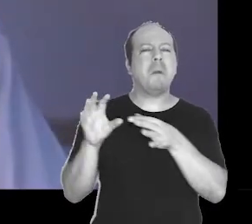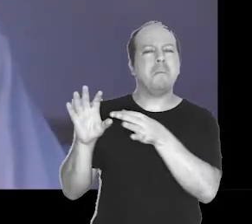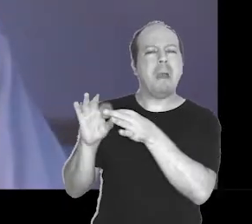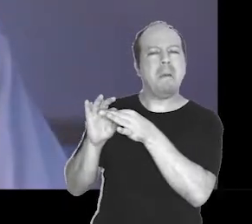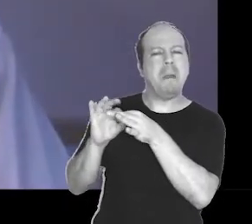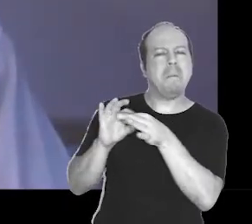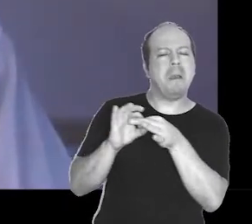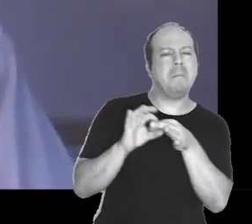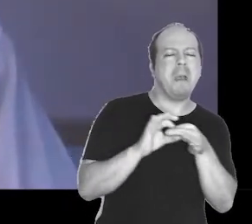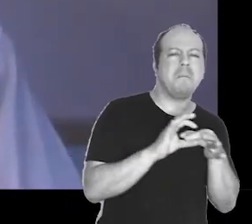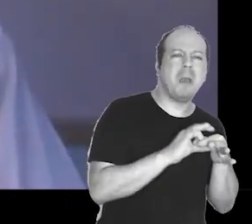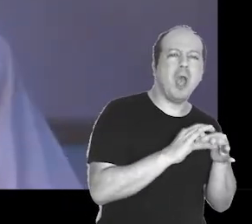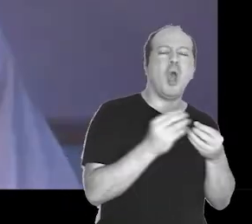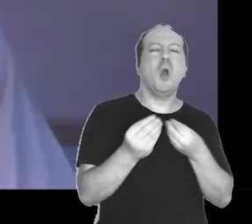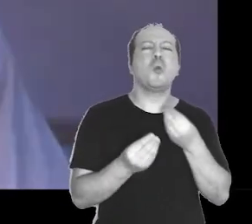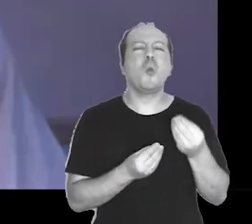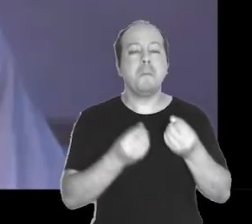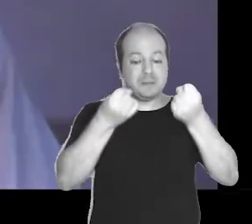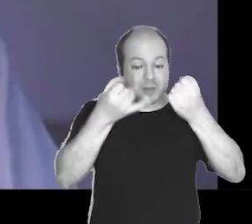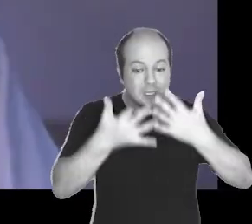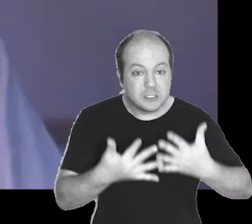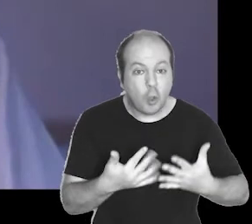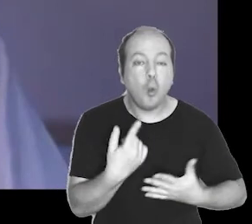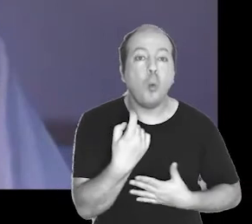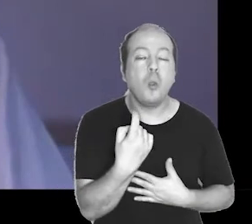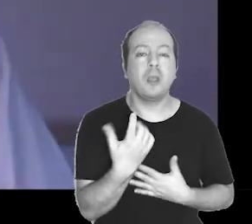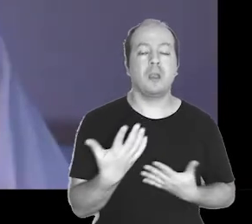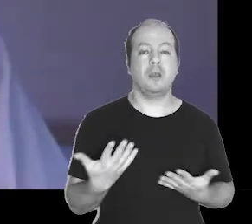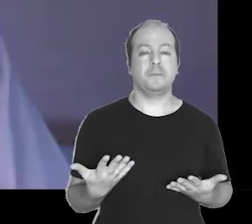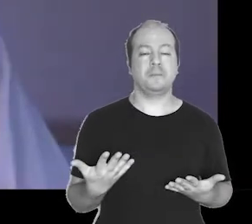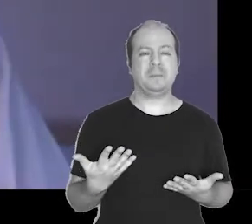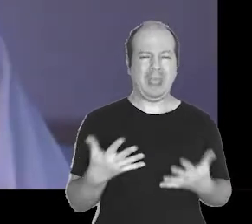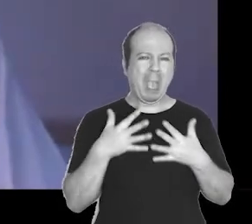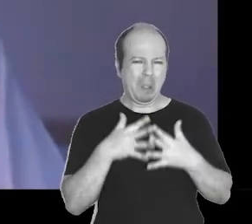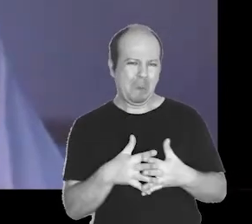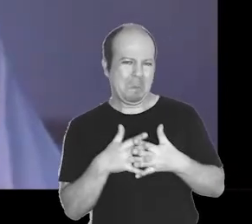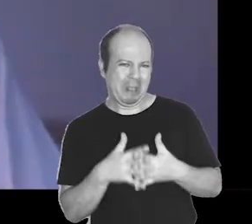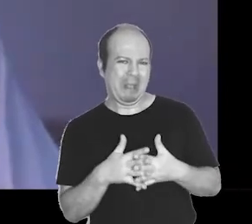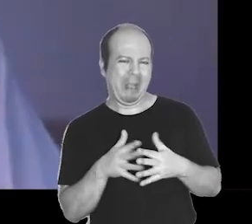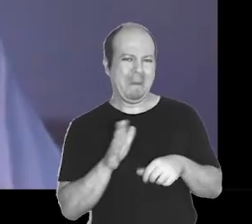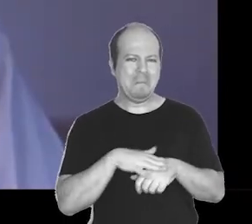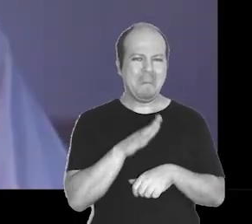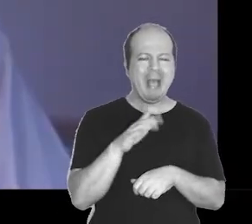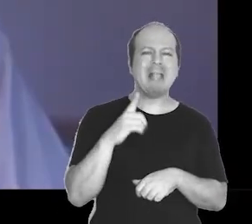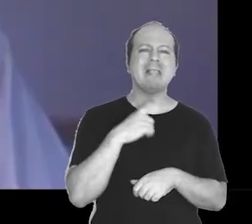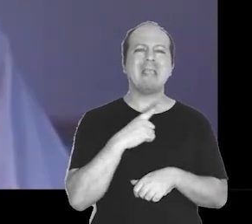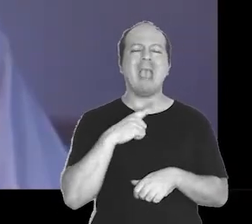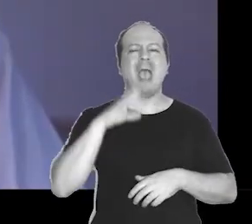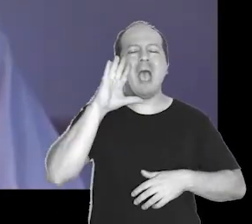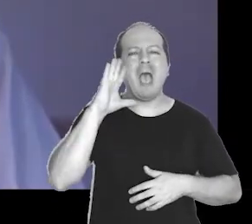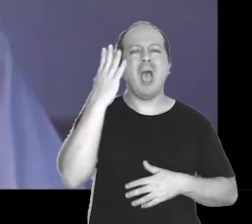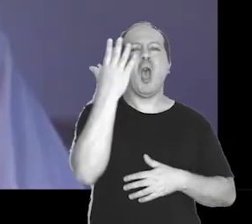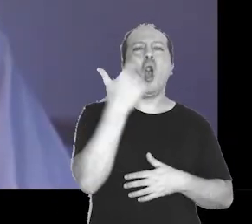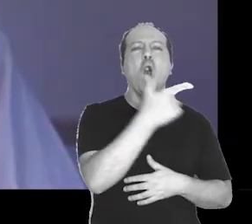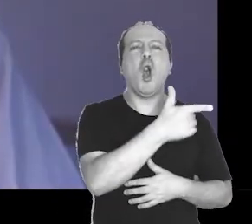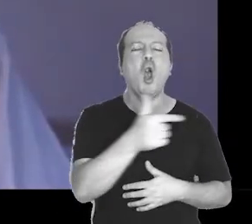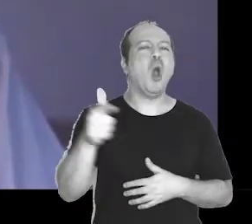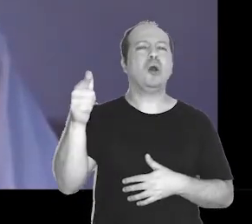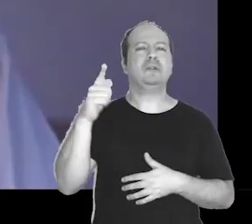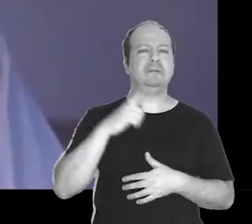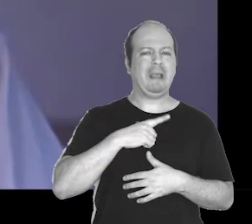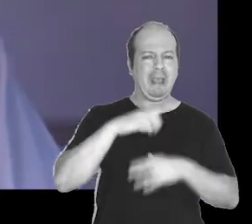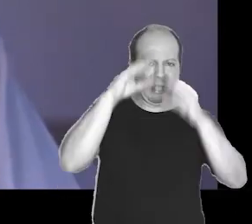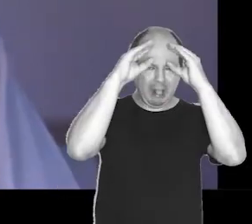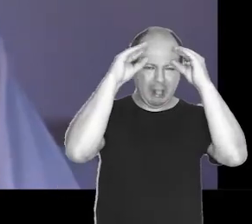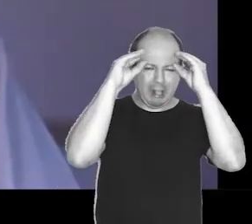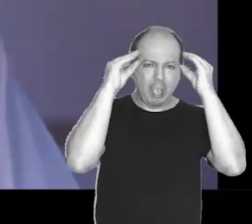fios numa só explicação? Para complicar ainda mais, toda a situação gera ainda outro peso para